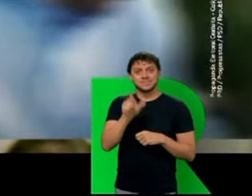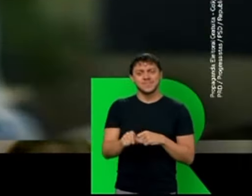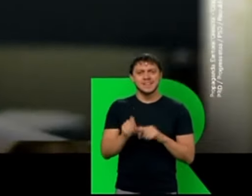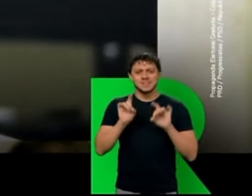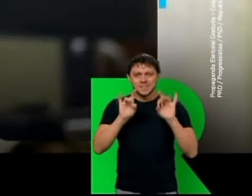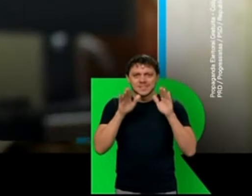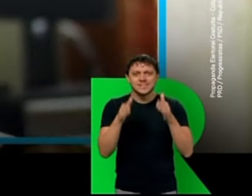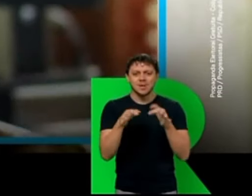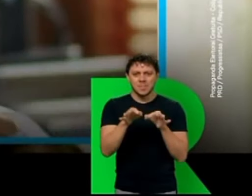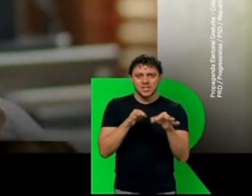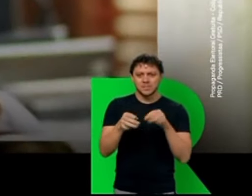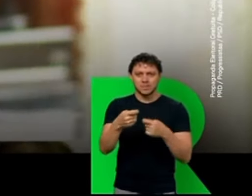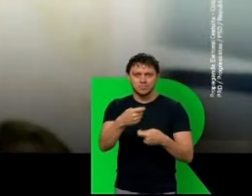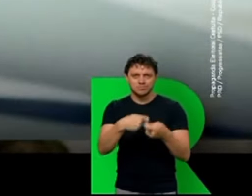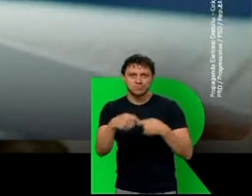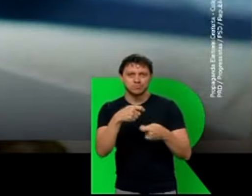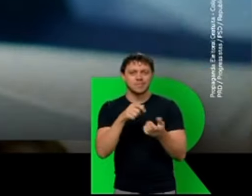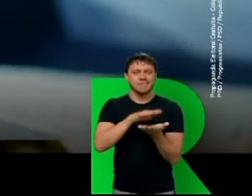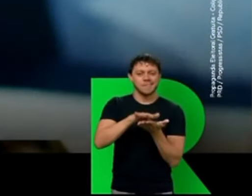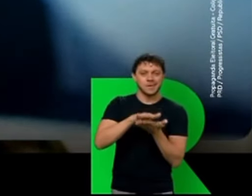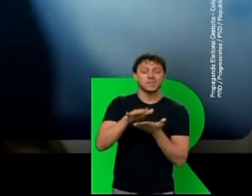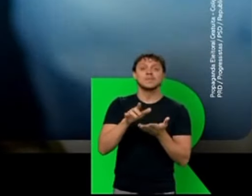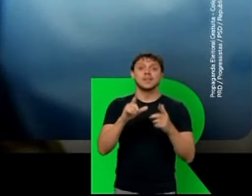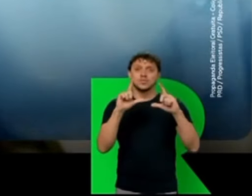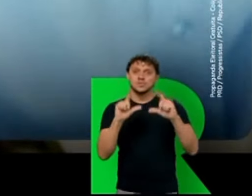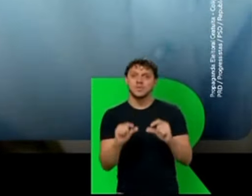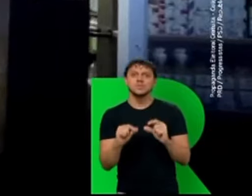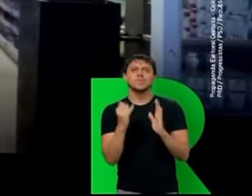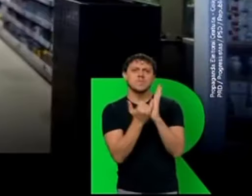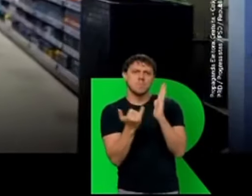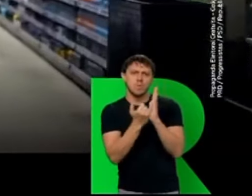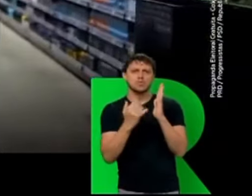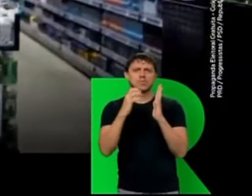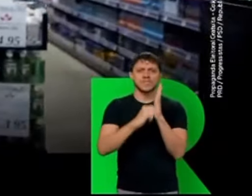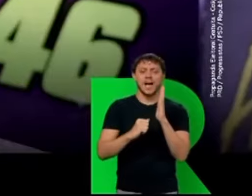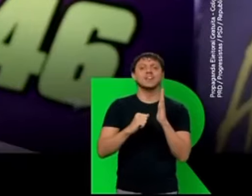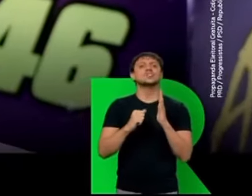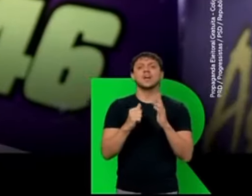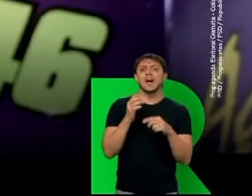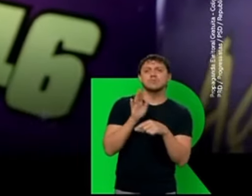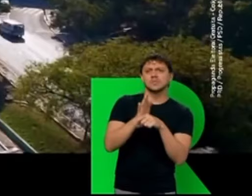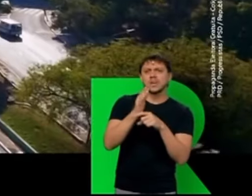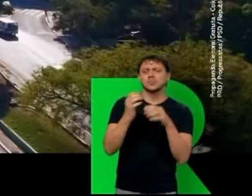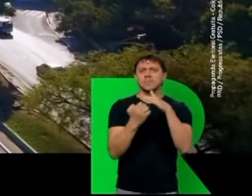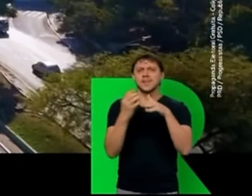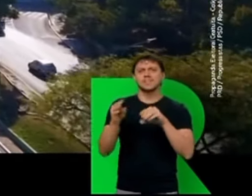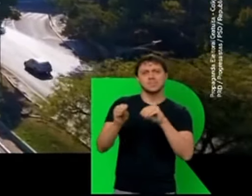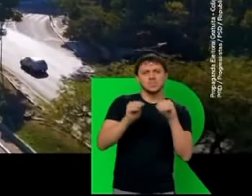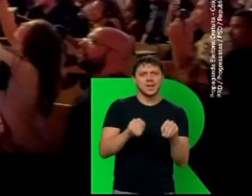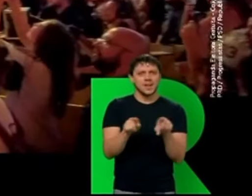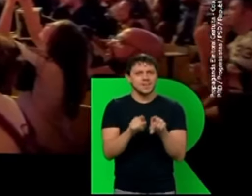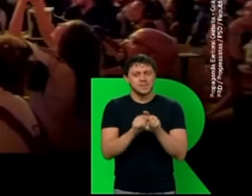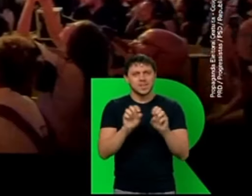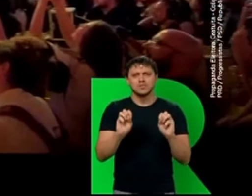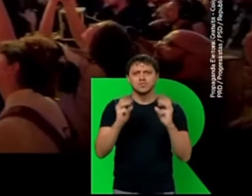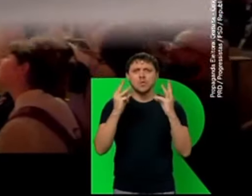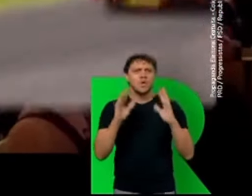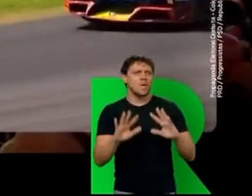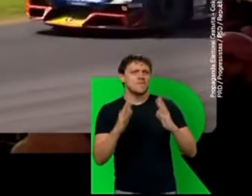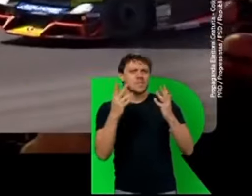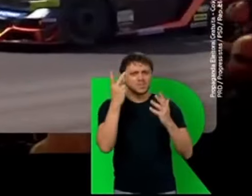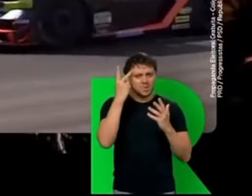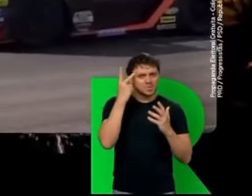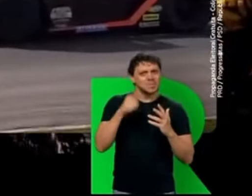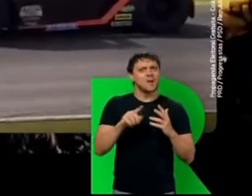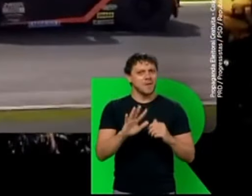Ricardo é especialista em planejamento e em finanças. Ele reduziu impostos e taxas, atraindo empresas e trazendo grandes shows